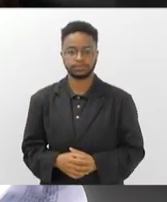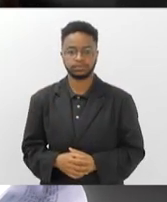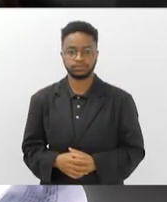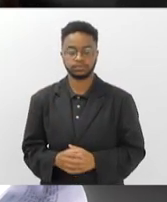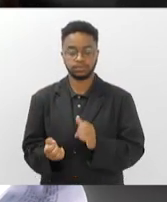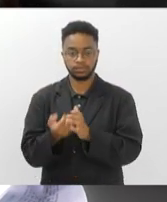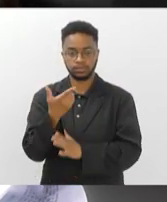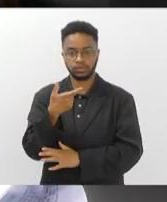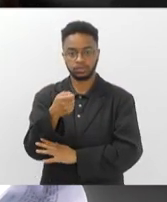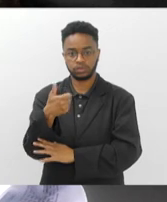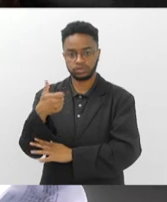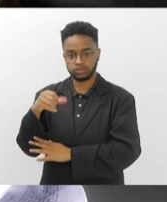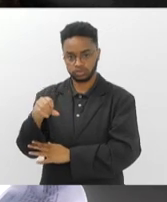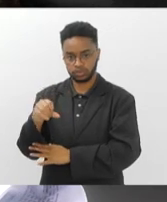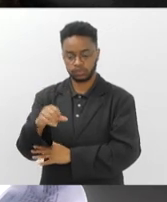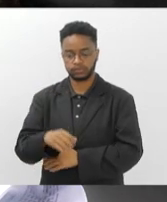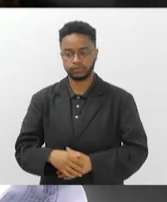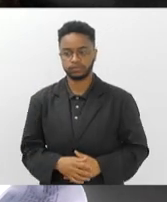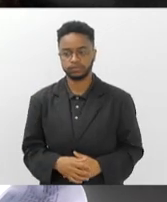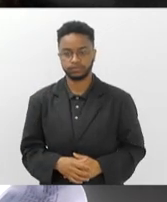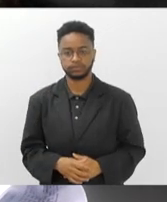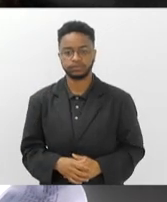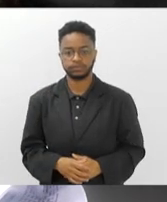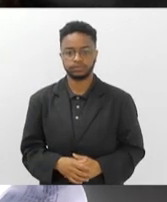de 19.